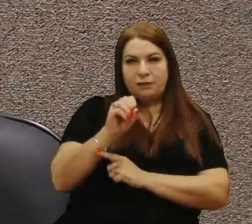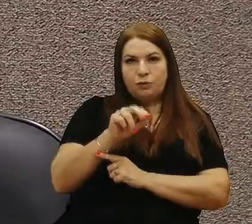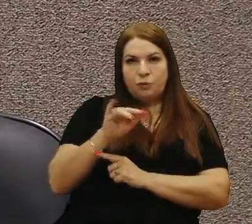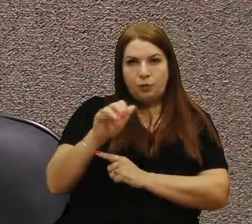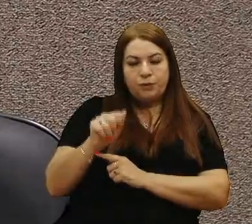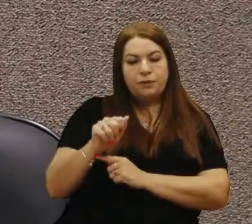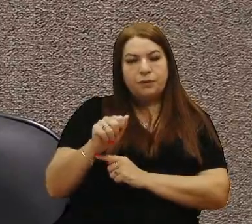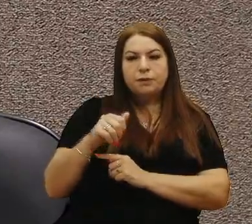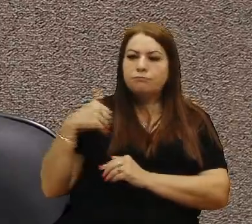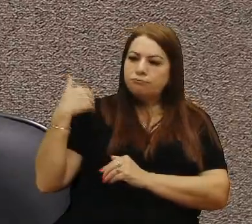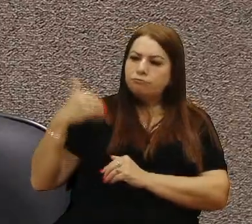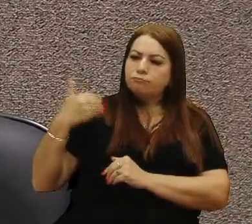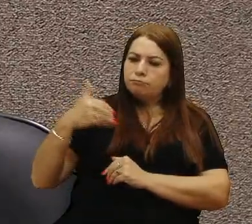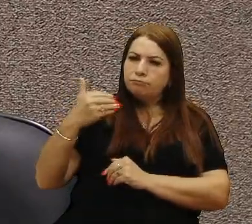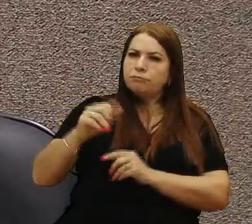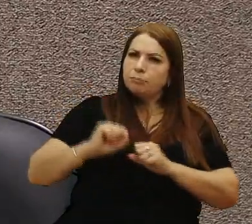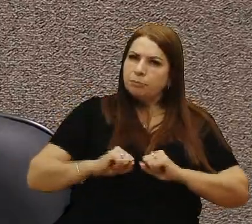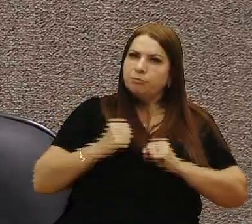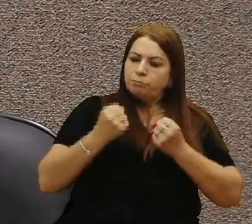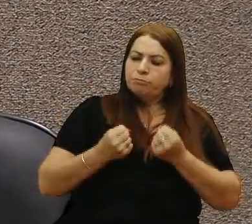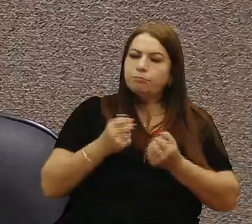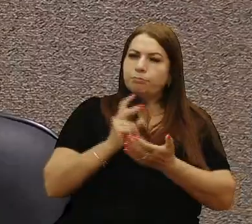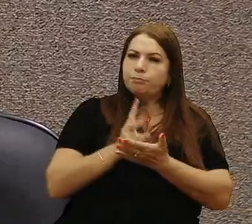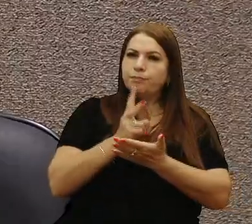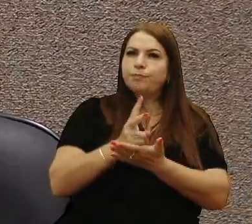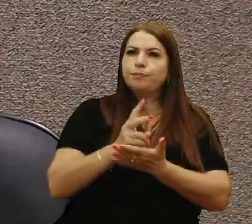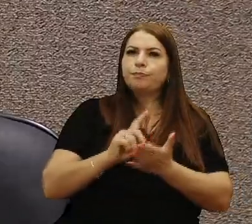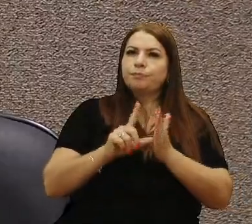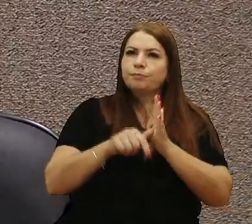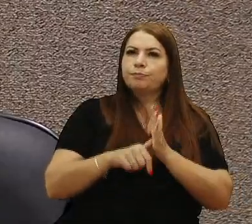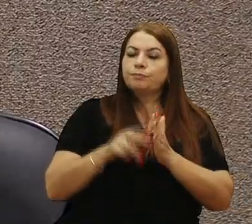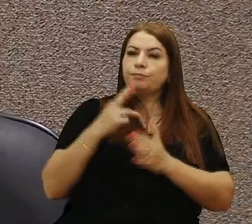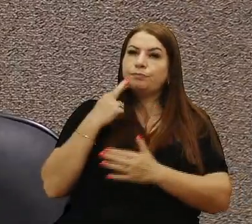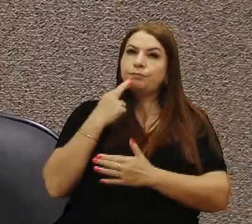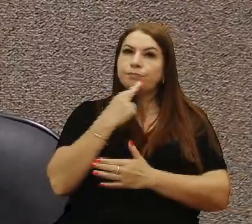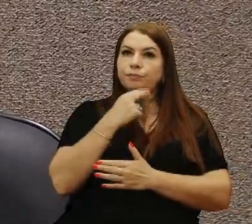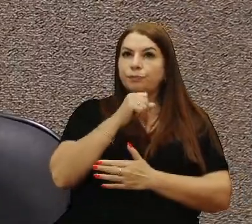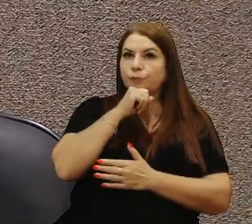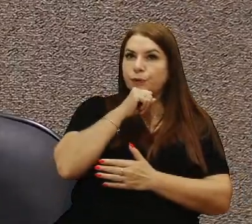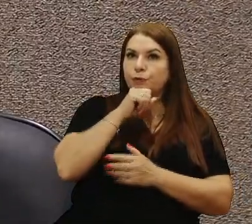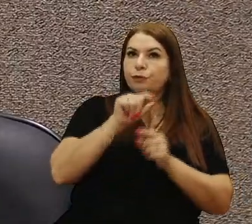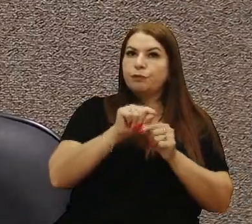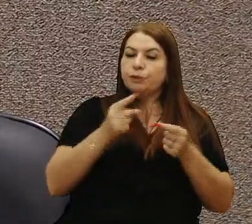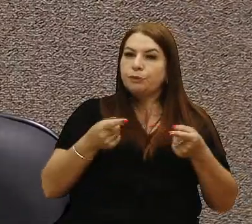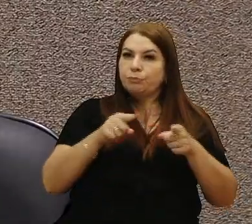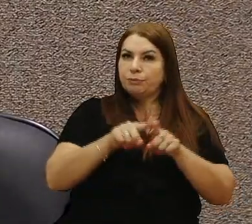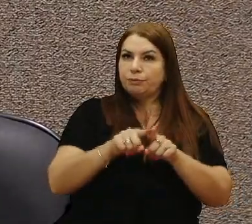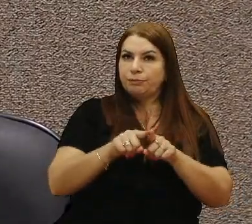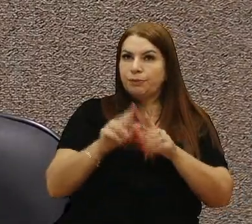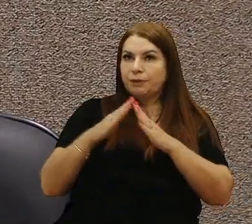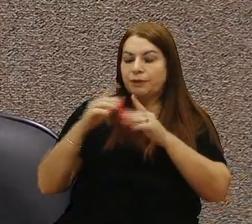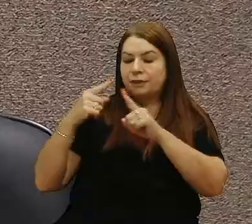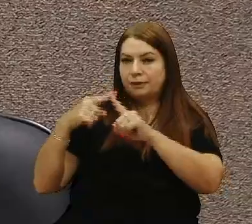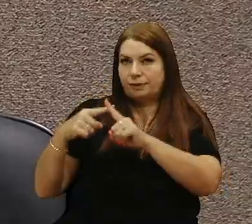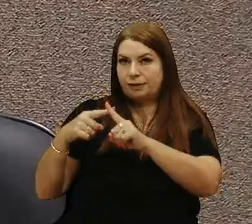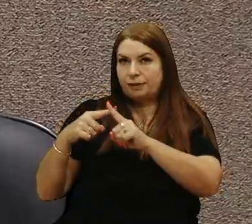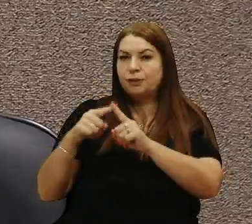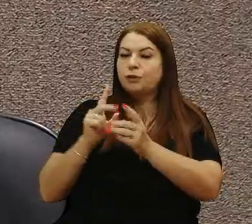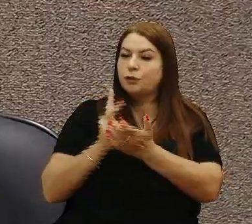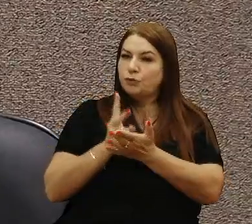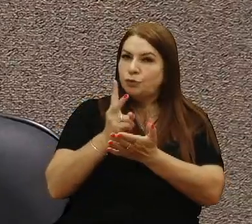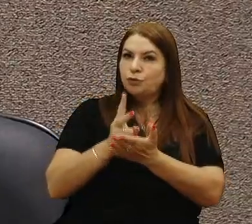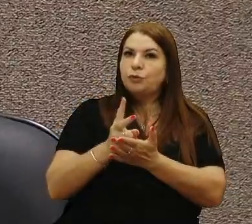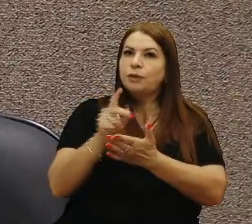E de lá se empenhou sempre. Depois do restaurante do meu avô, fez uma parceria com a igreja e